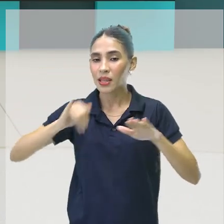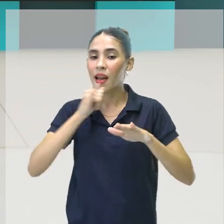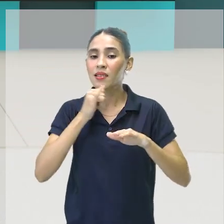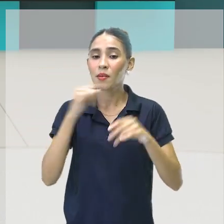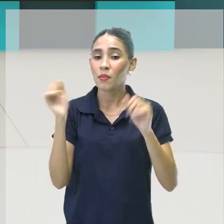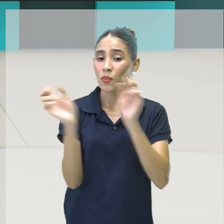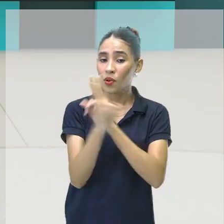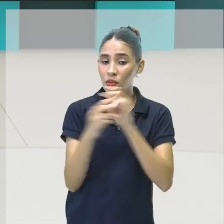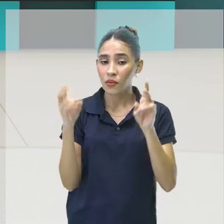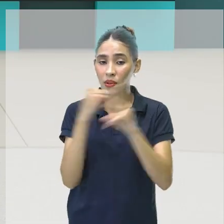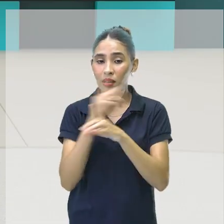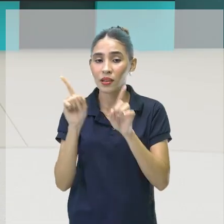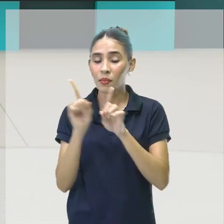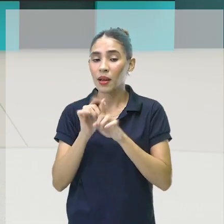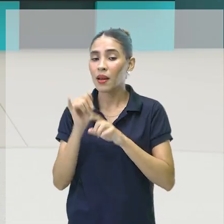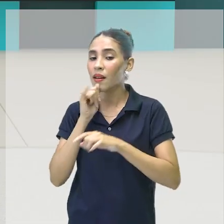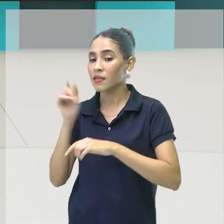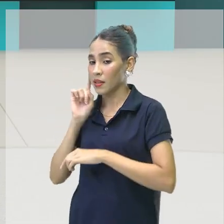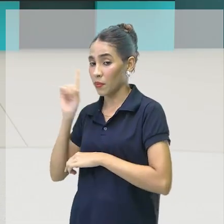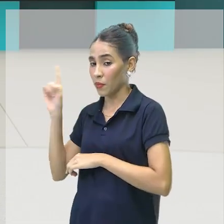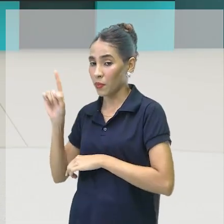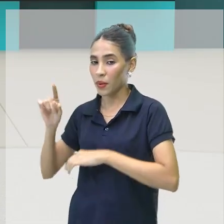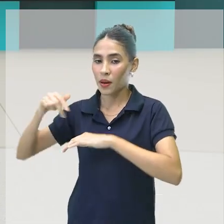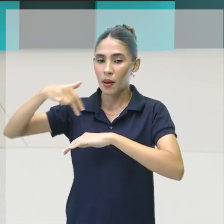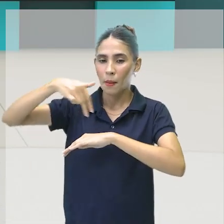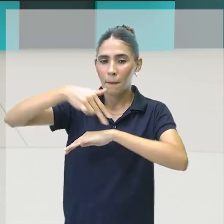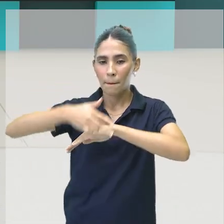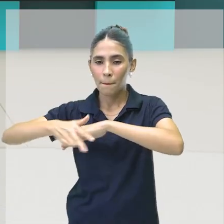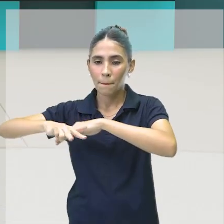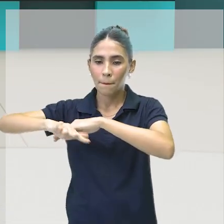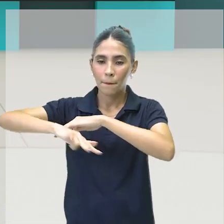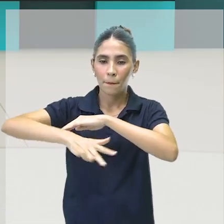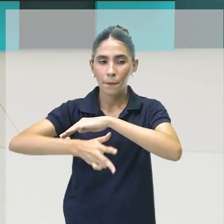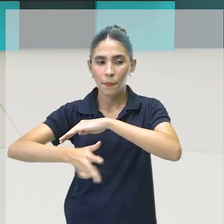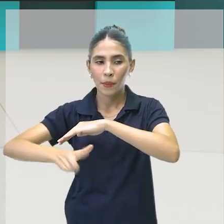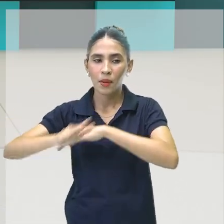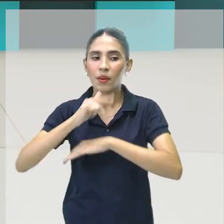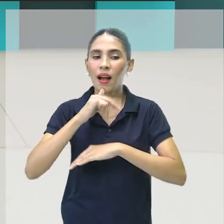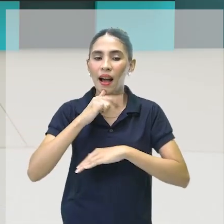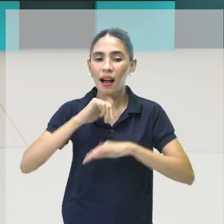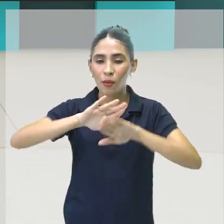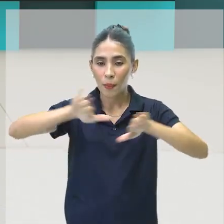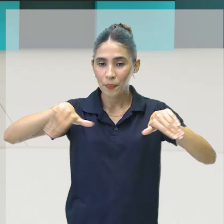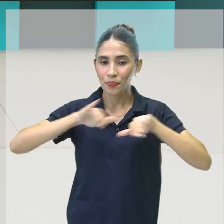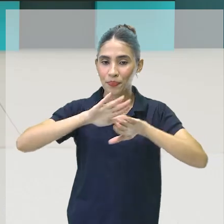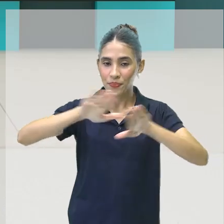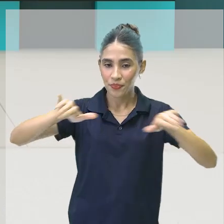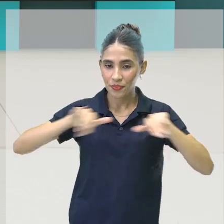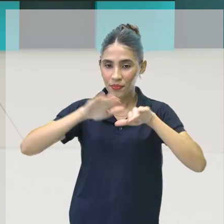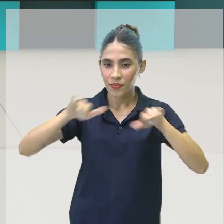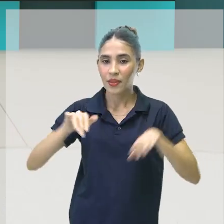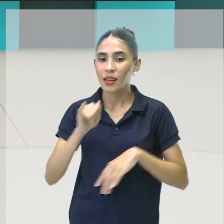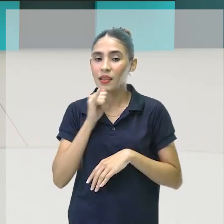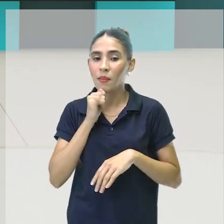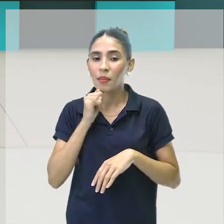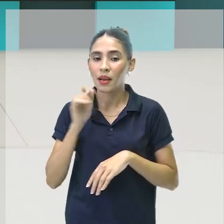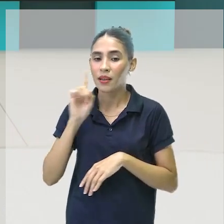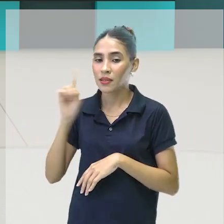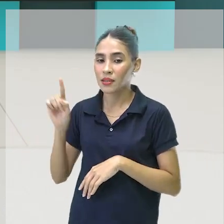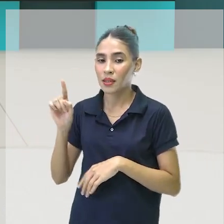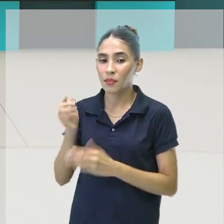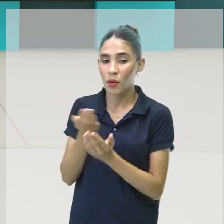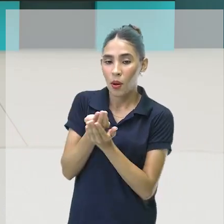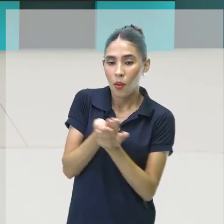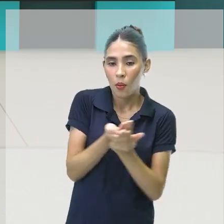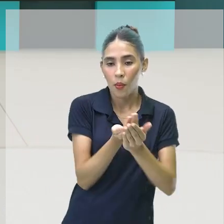vento. Nós temos o mergulho, que é bem interessante também para conhecer o fundo do mar. Nós temos o rafting, que tem a presença aí